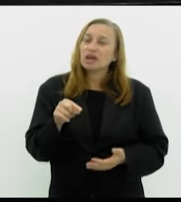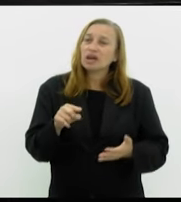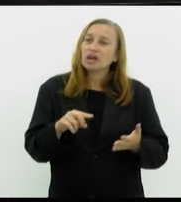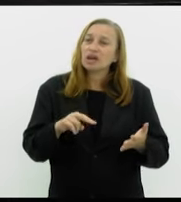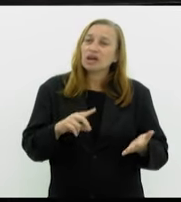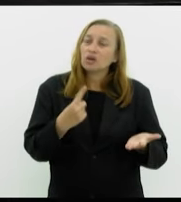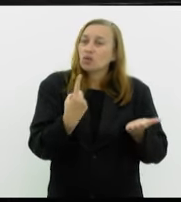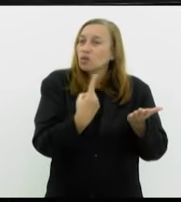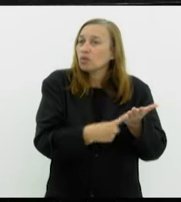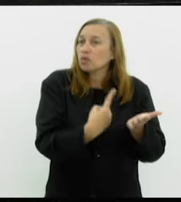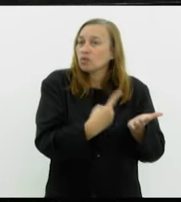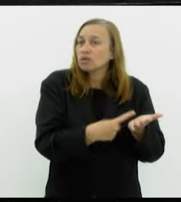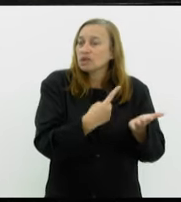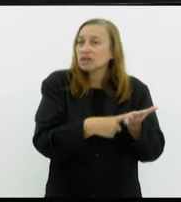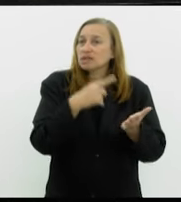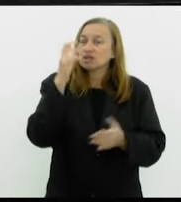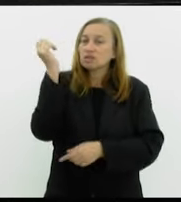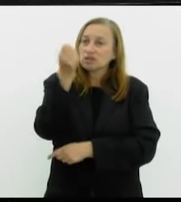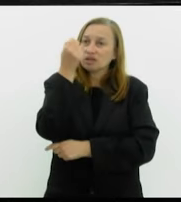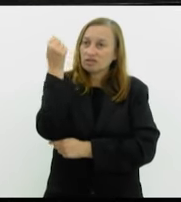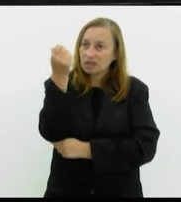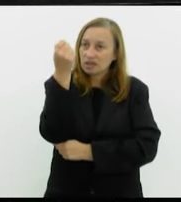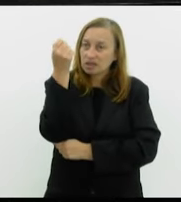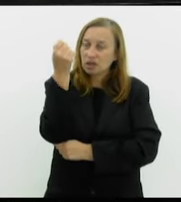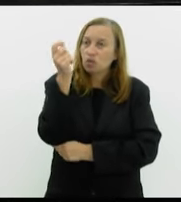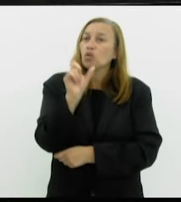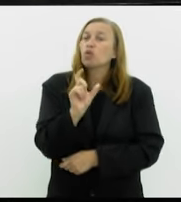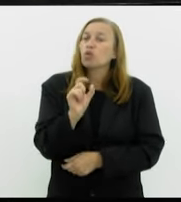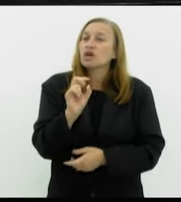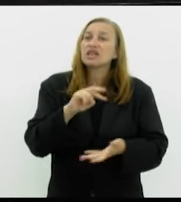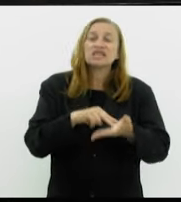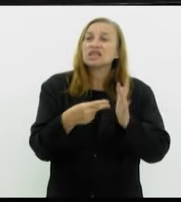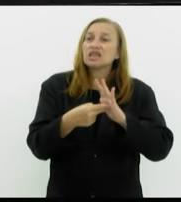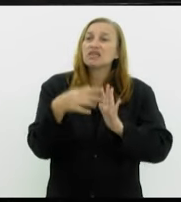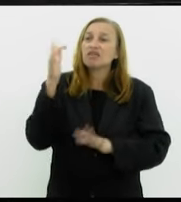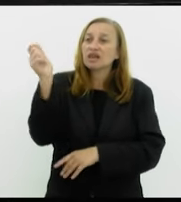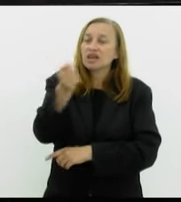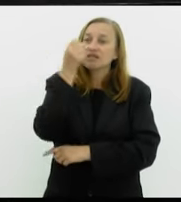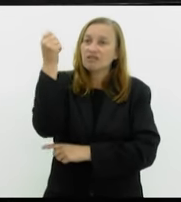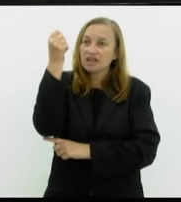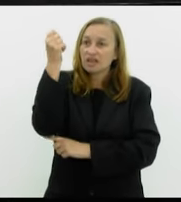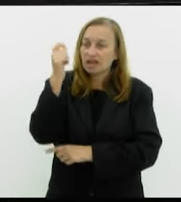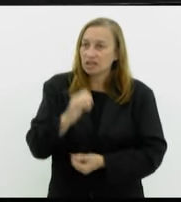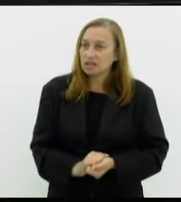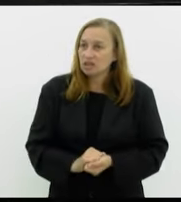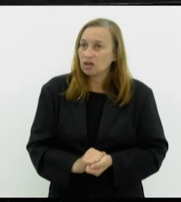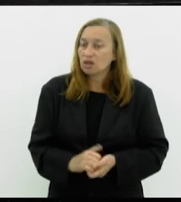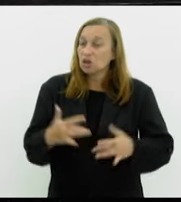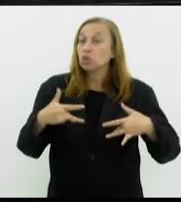federativo, o que, que é uma federação, o que, que é a